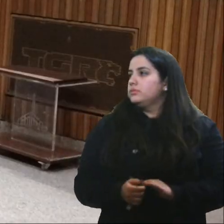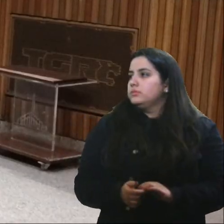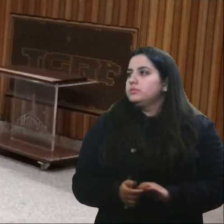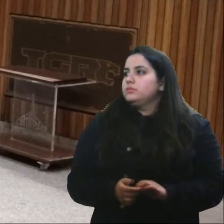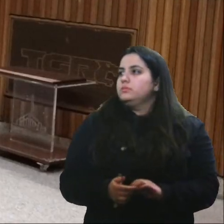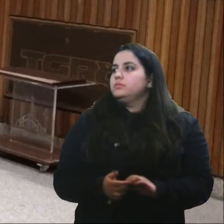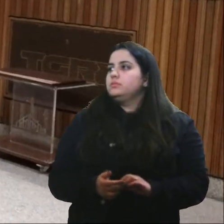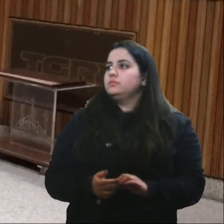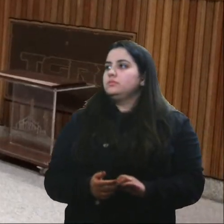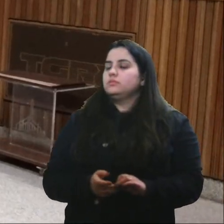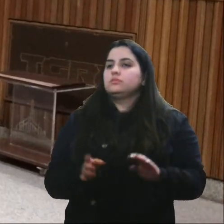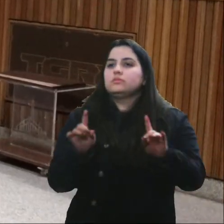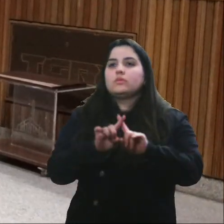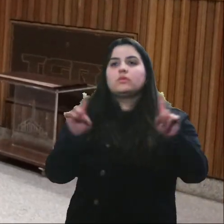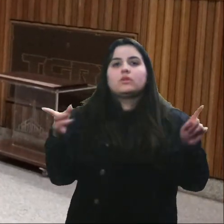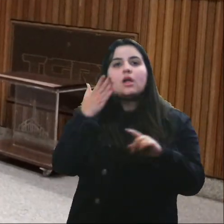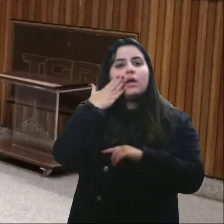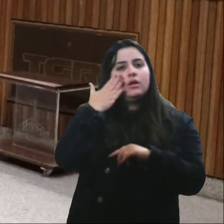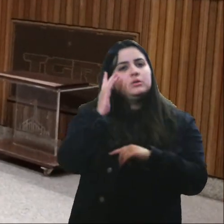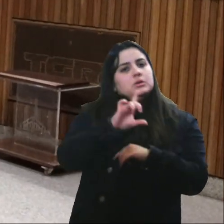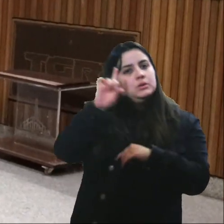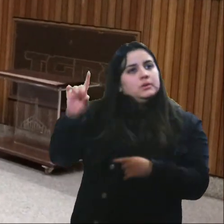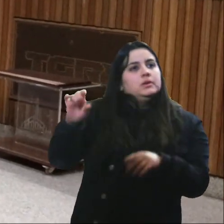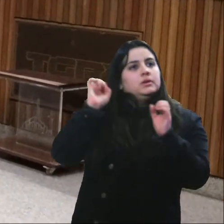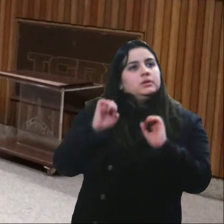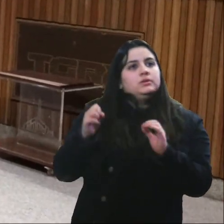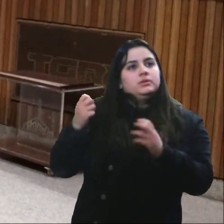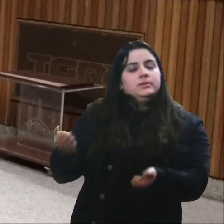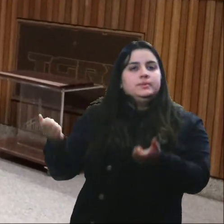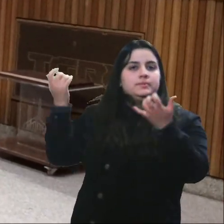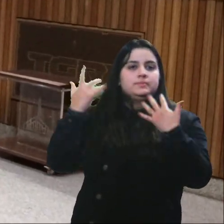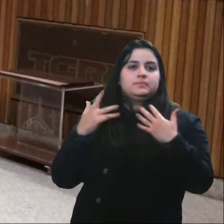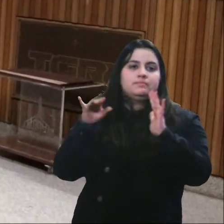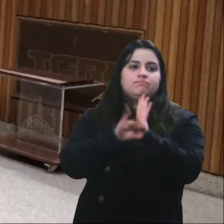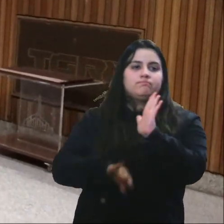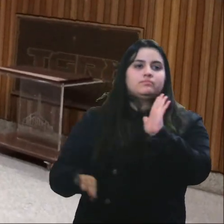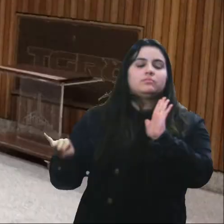Deus pode derramar mais nessa geração,